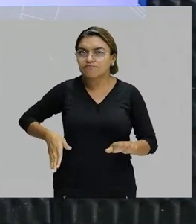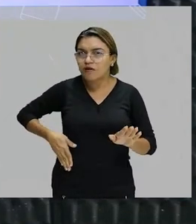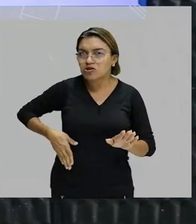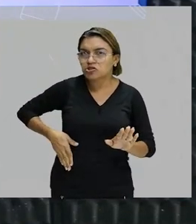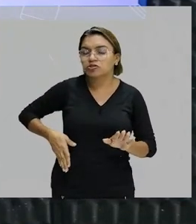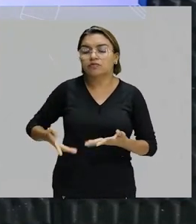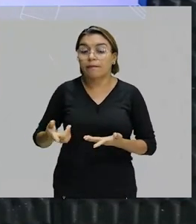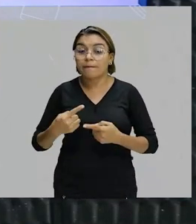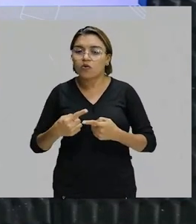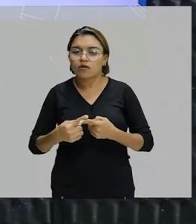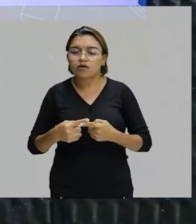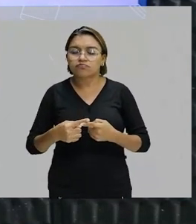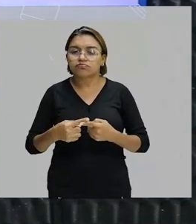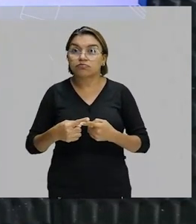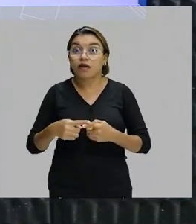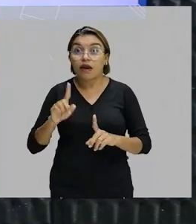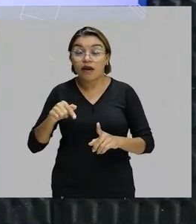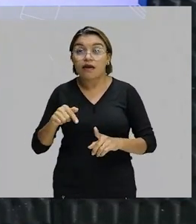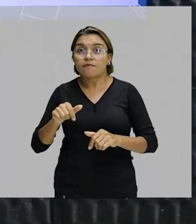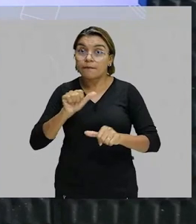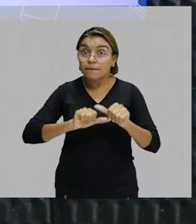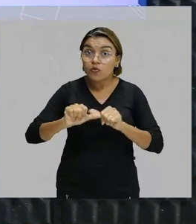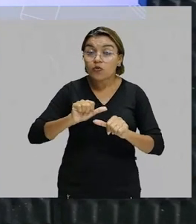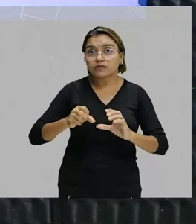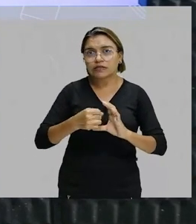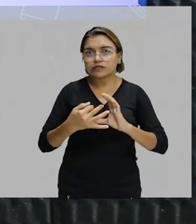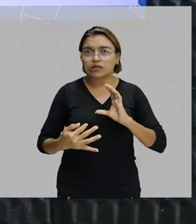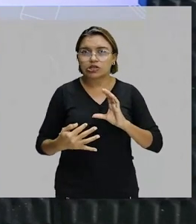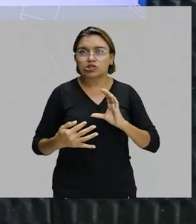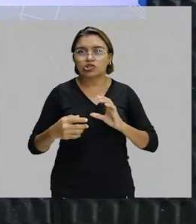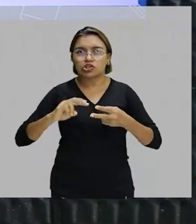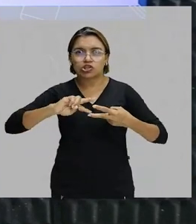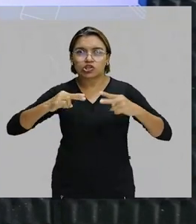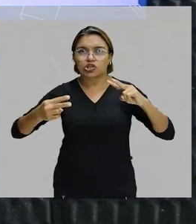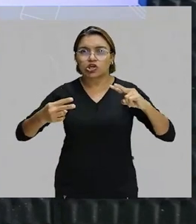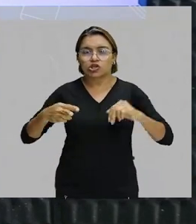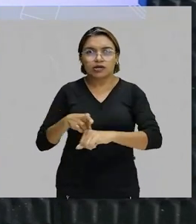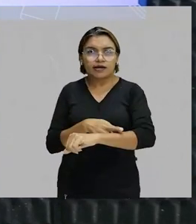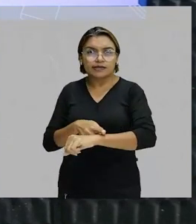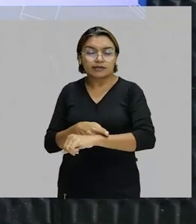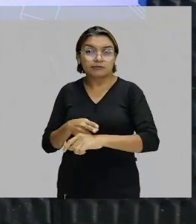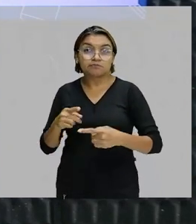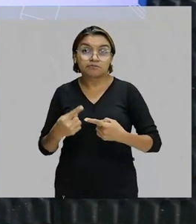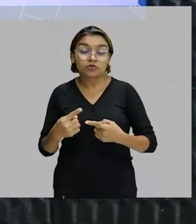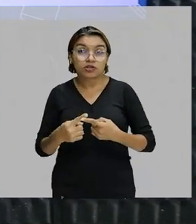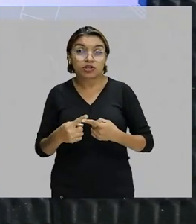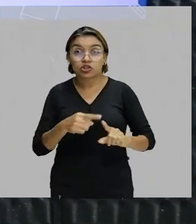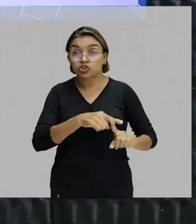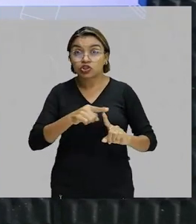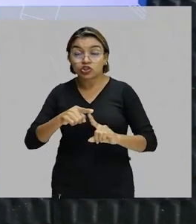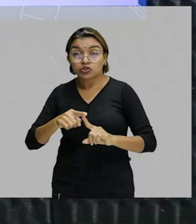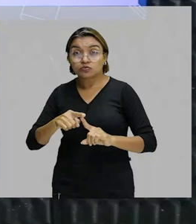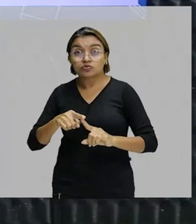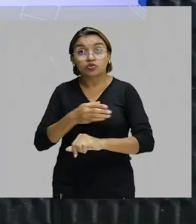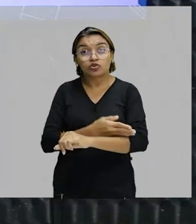Essa Associação das características genéticas biológicas raciais com determinado tipo de comportamento que